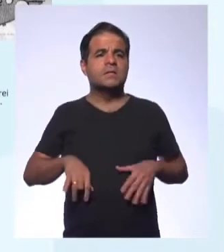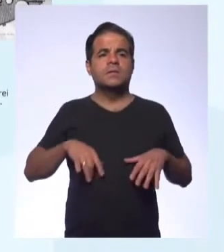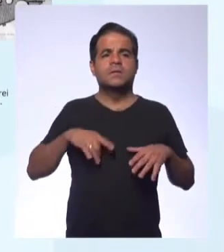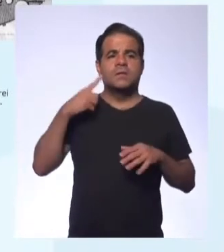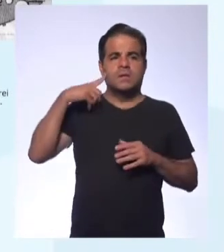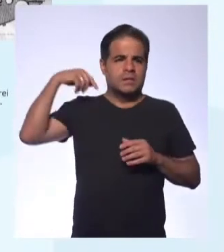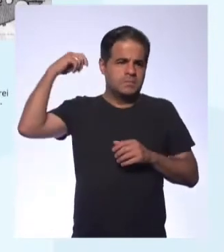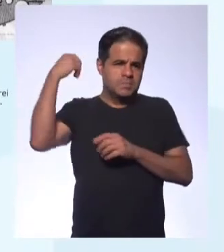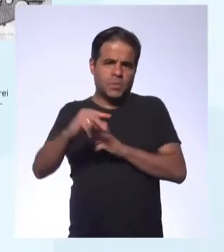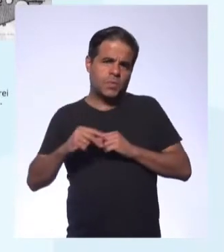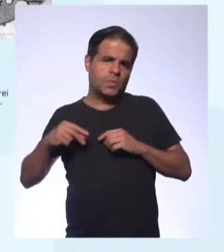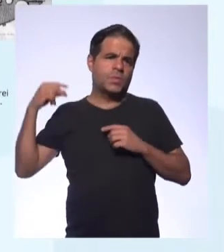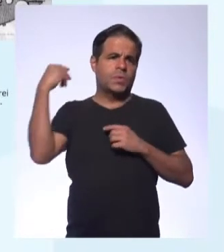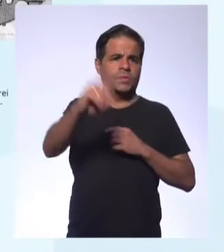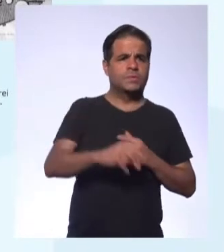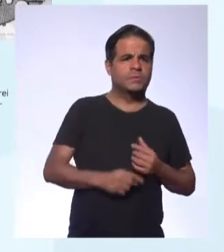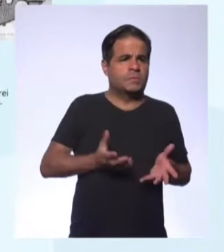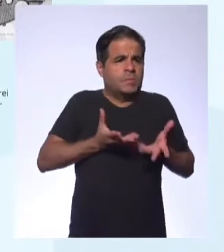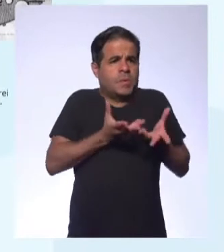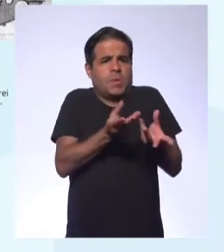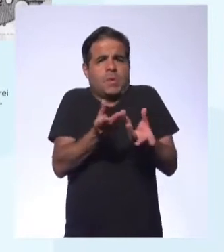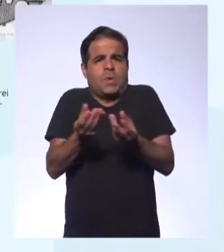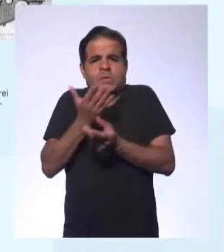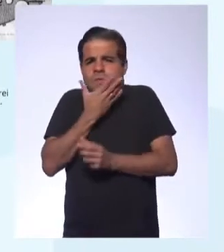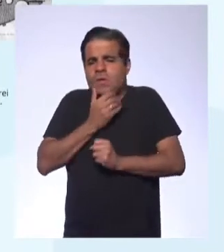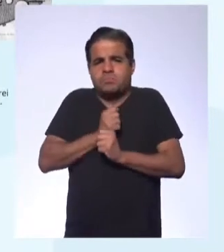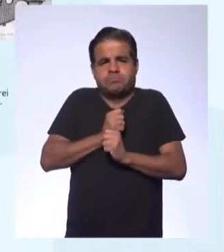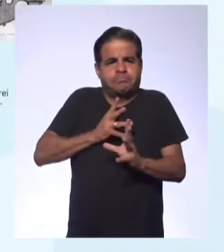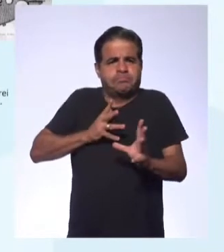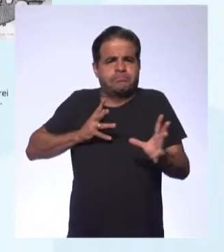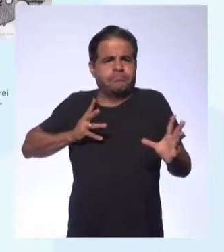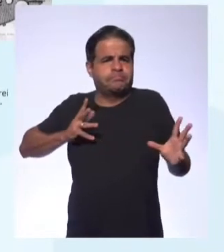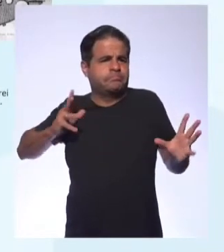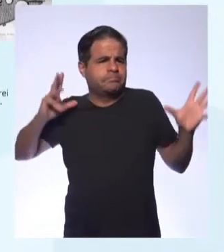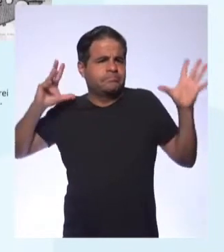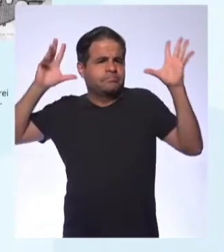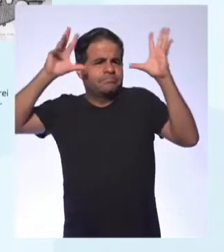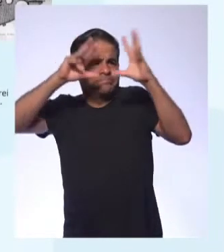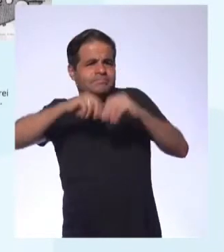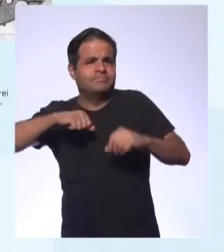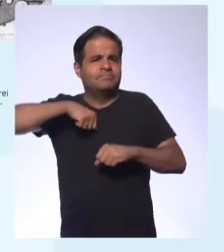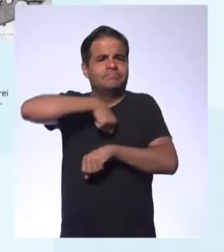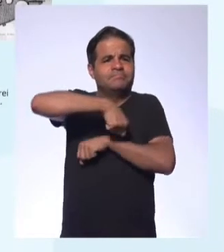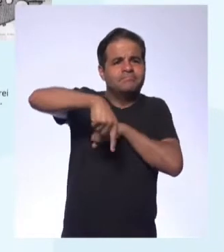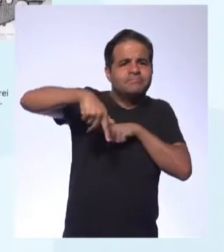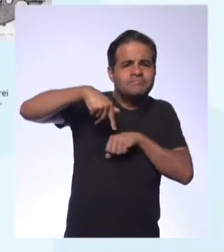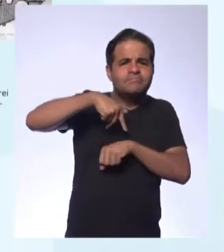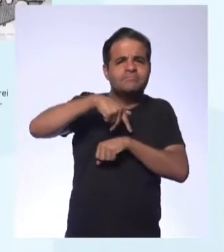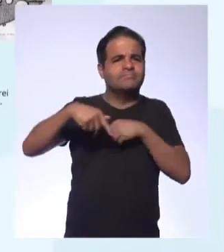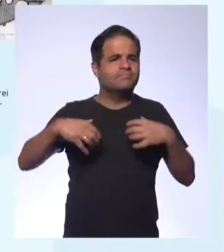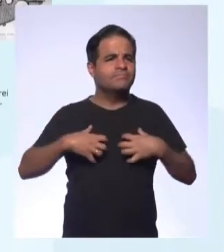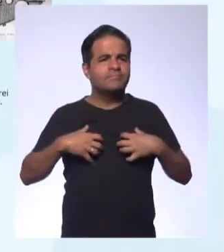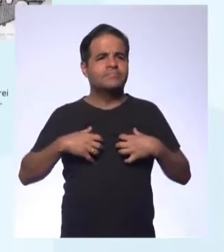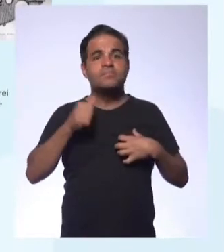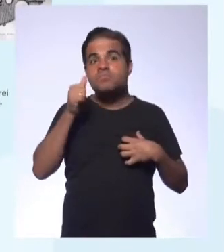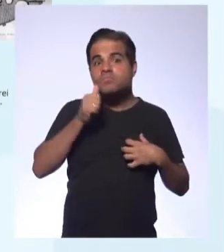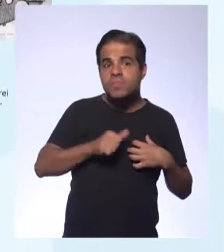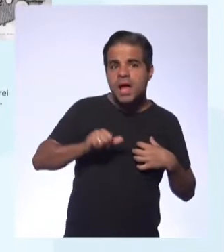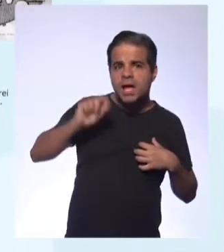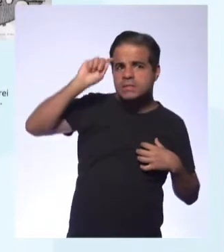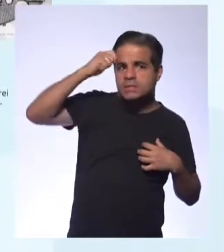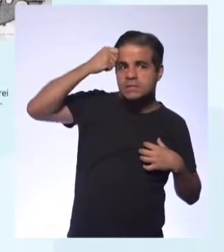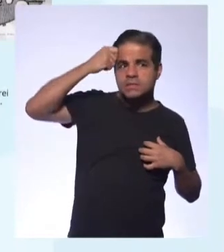de açoite, legiões de homens negros como a noite, horrendos a dançar. Negras